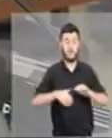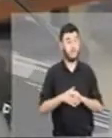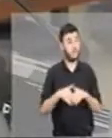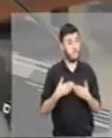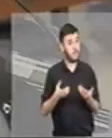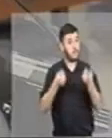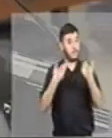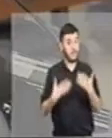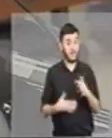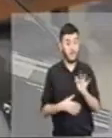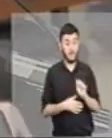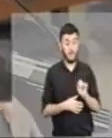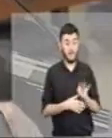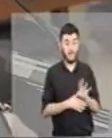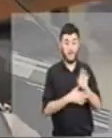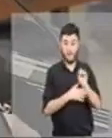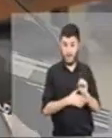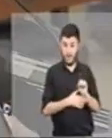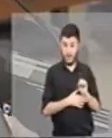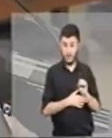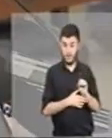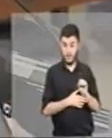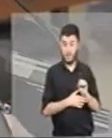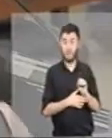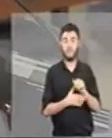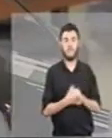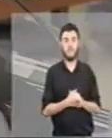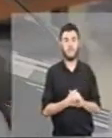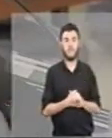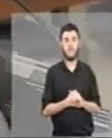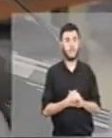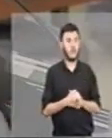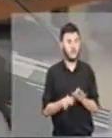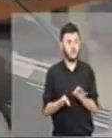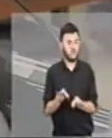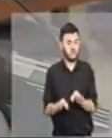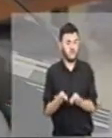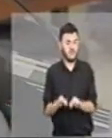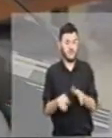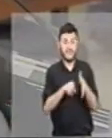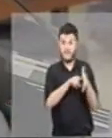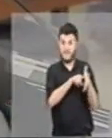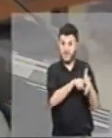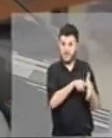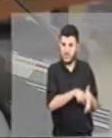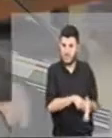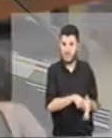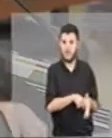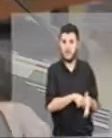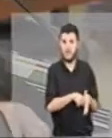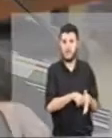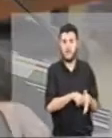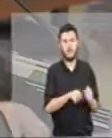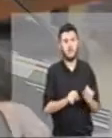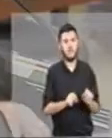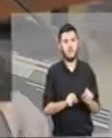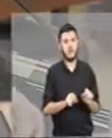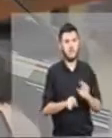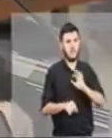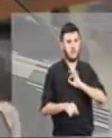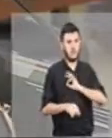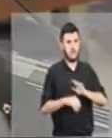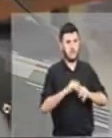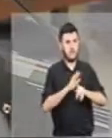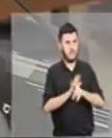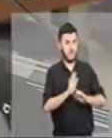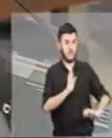investigando policiais legislativos do Senado Federal, determina medidas restritivas de liberdade e de